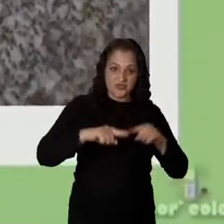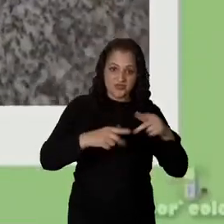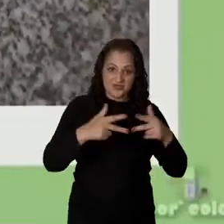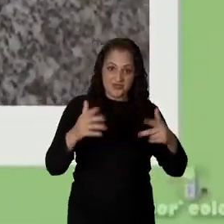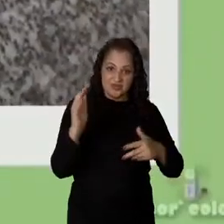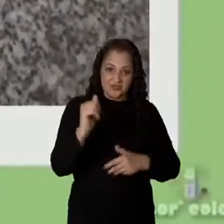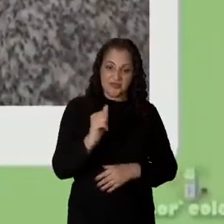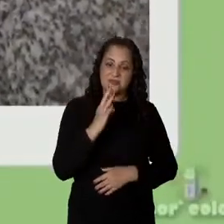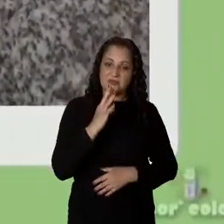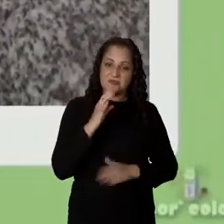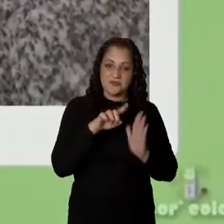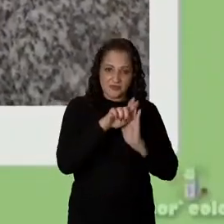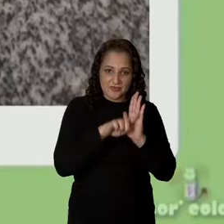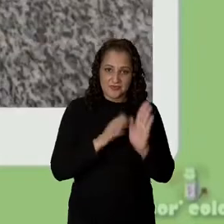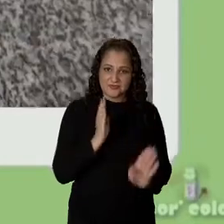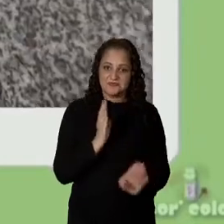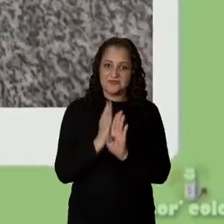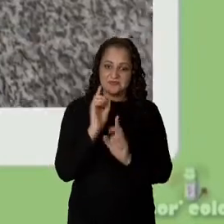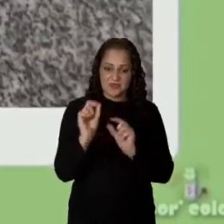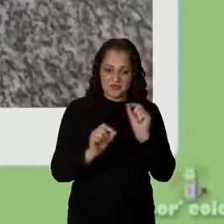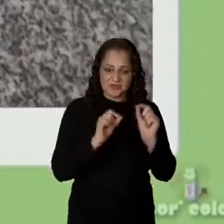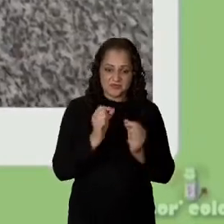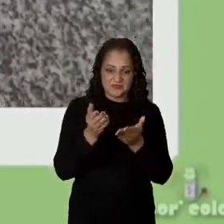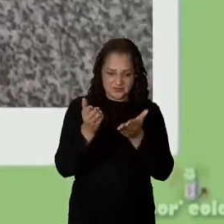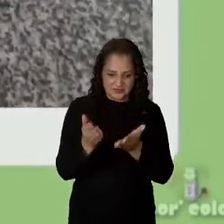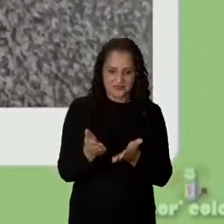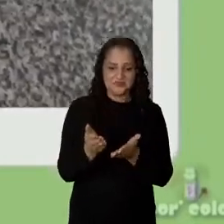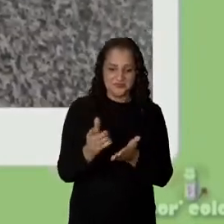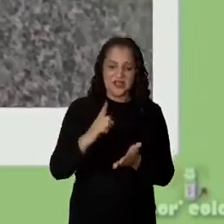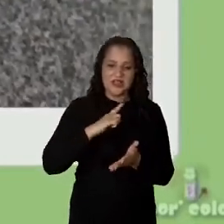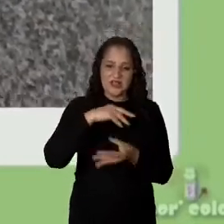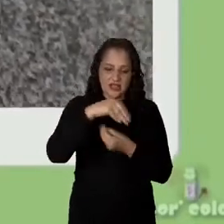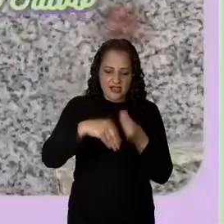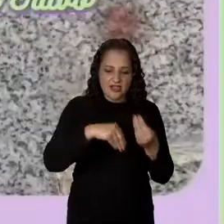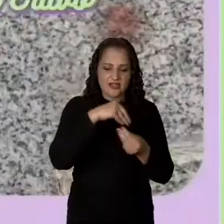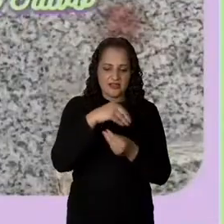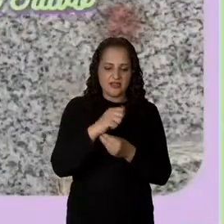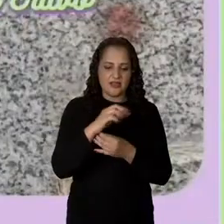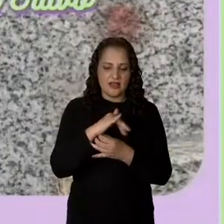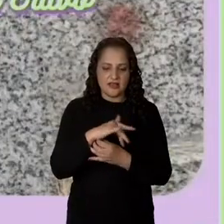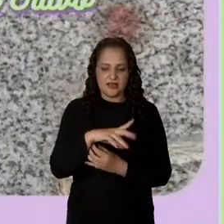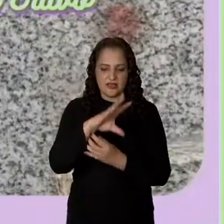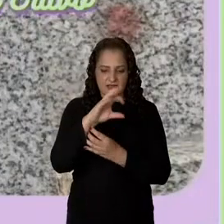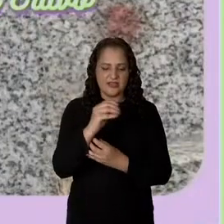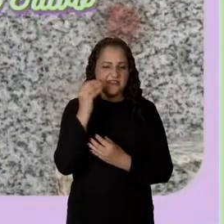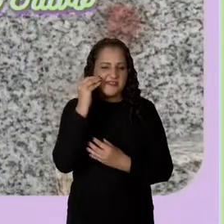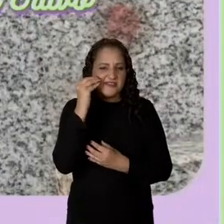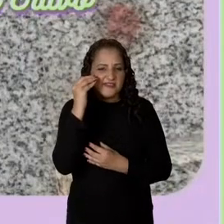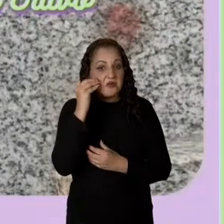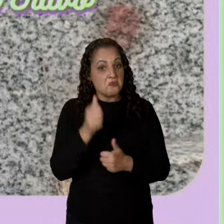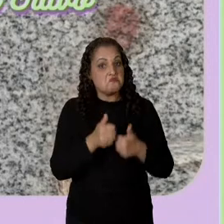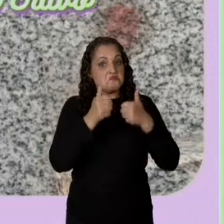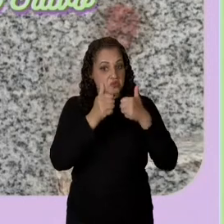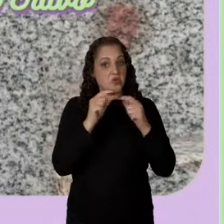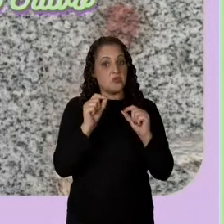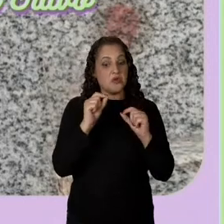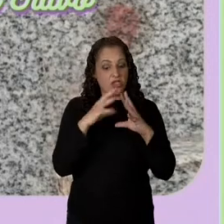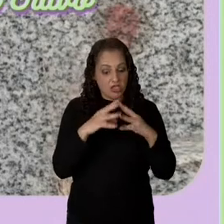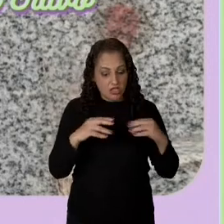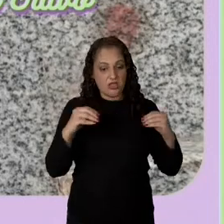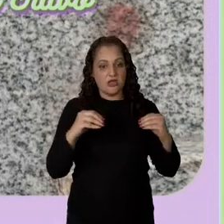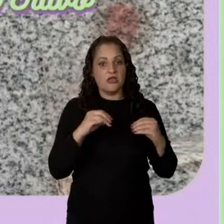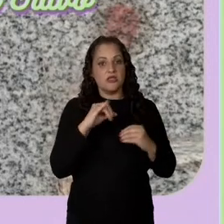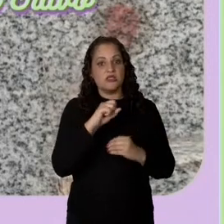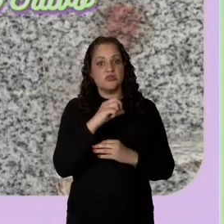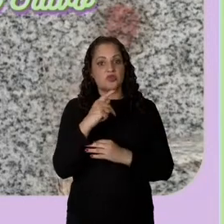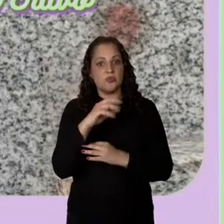Através de algumas pesquisas, encontramos que o óleo essencial de cravo possui em sua composição ácido oleânico, que após alguns testes se mostrou eficaz na dissolução do isopor. Além disso,